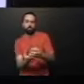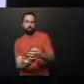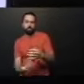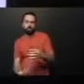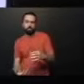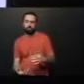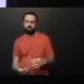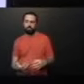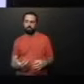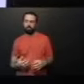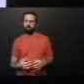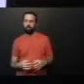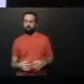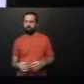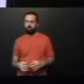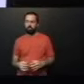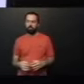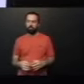próxima.